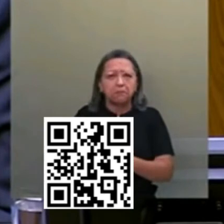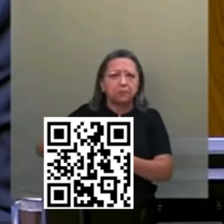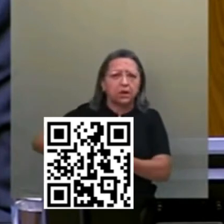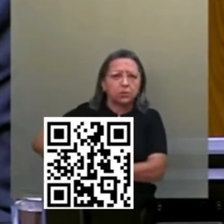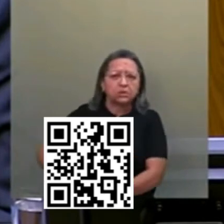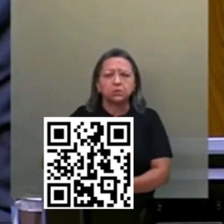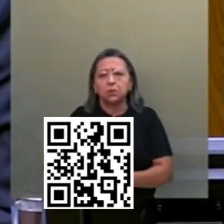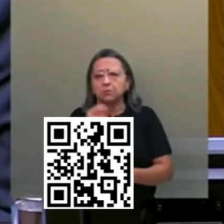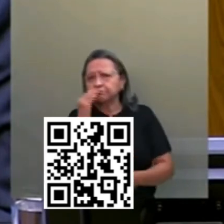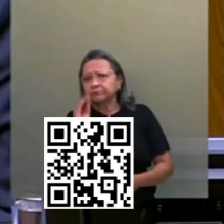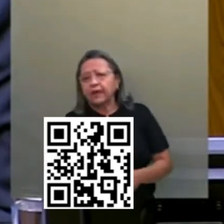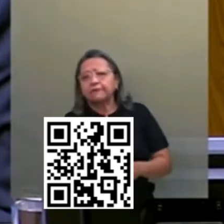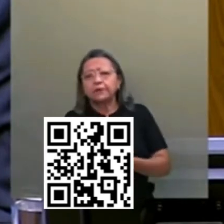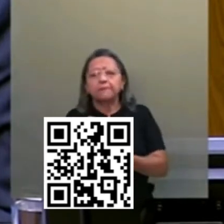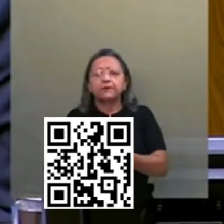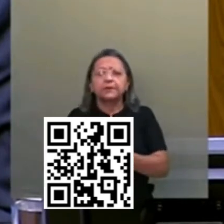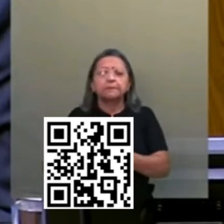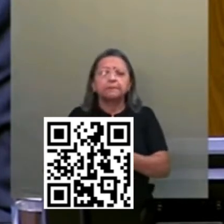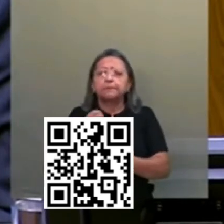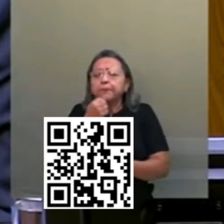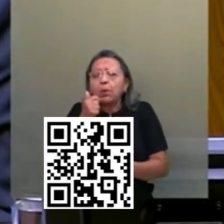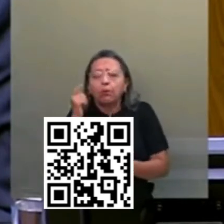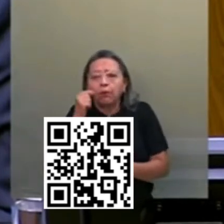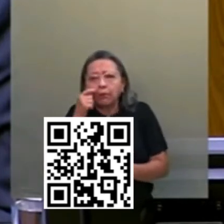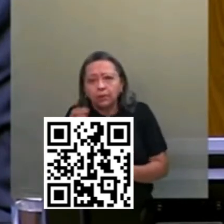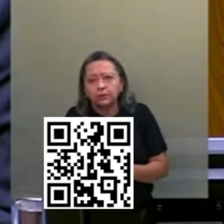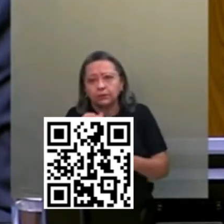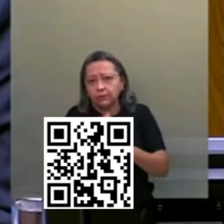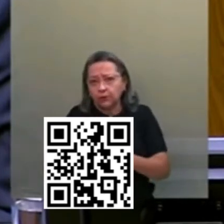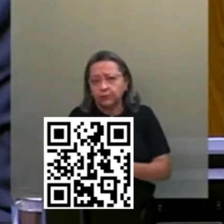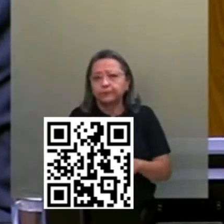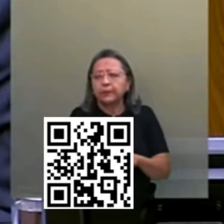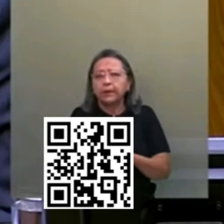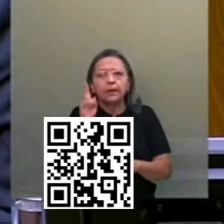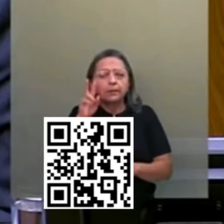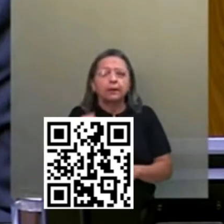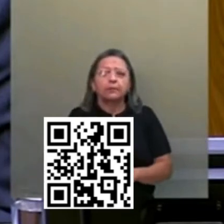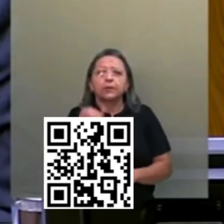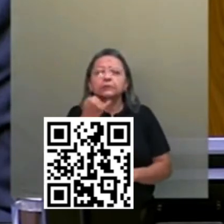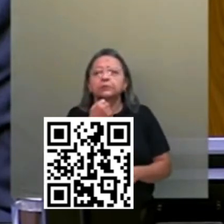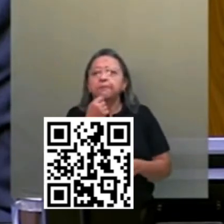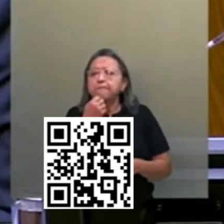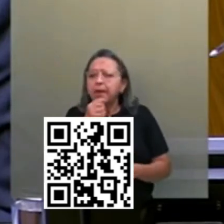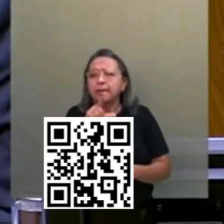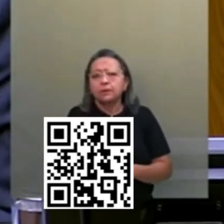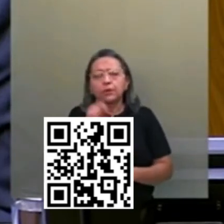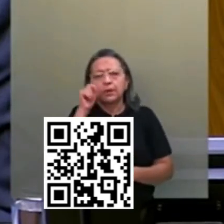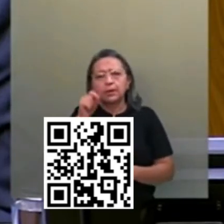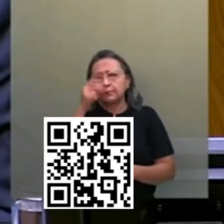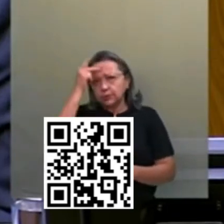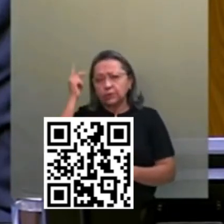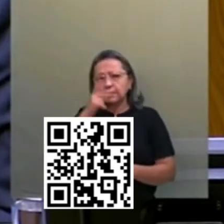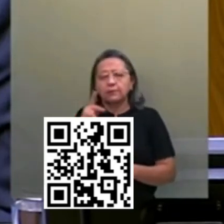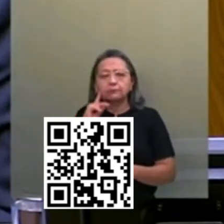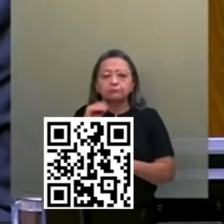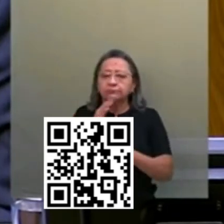rejeição é fazer pouco do poder que o voto atribui ao eleitor. Lembremos a importância de bem escolher os mandatários que